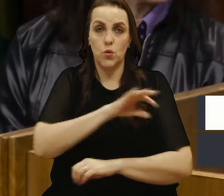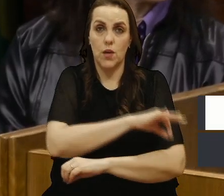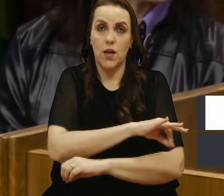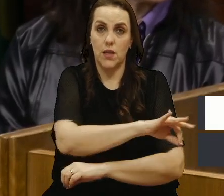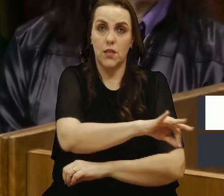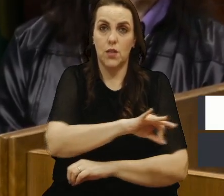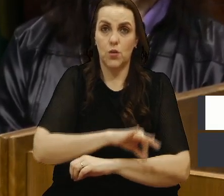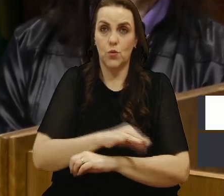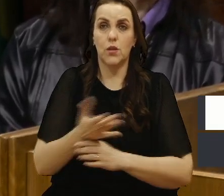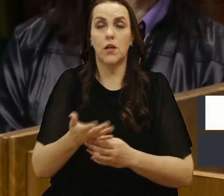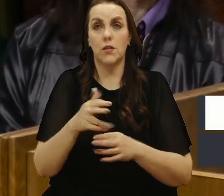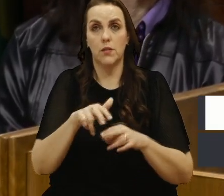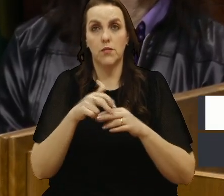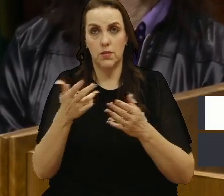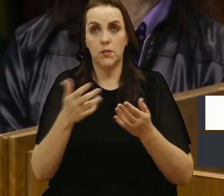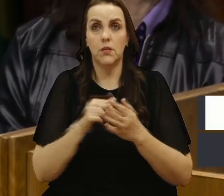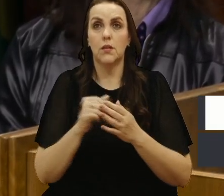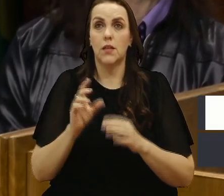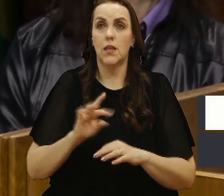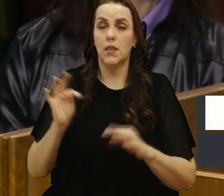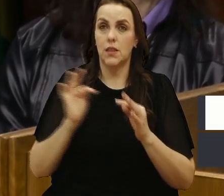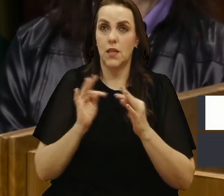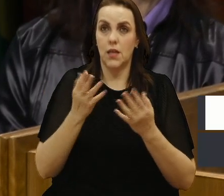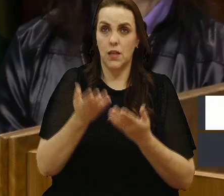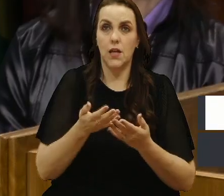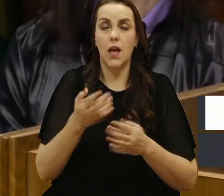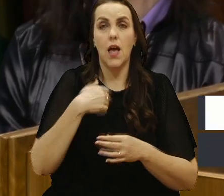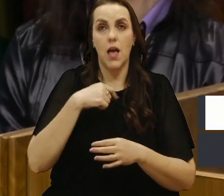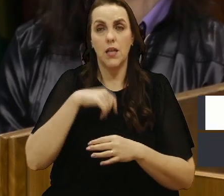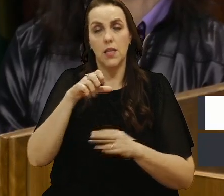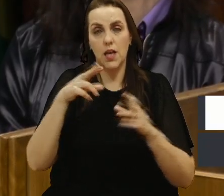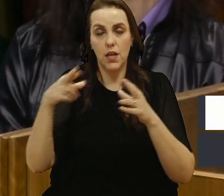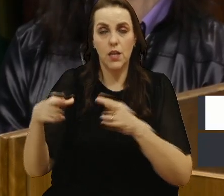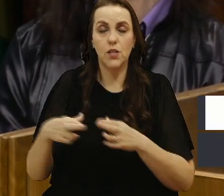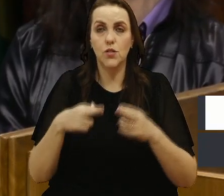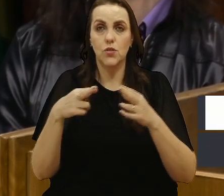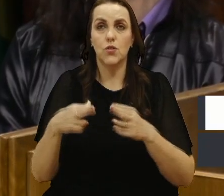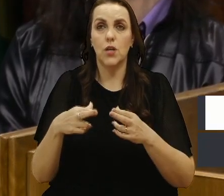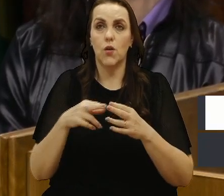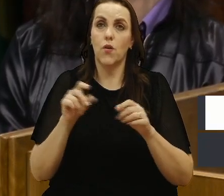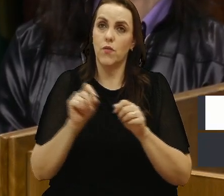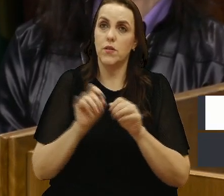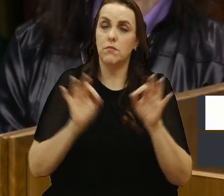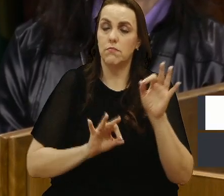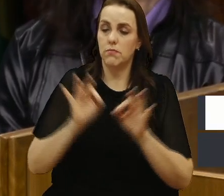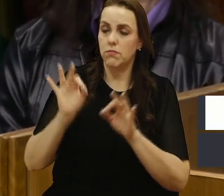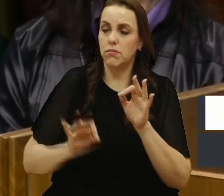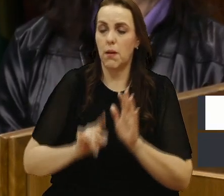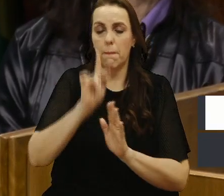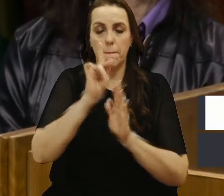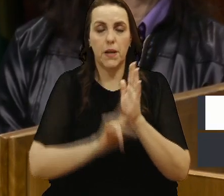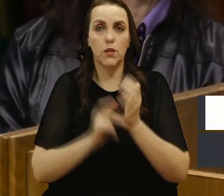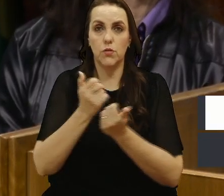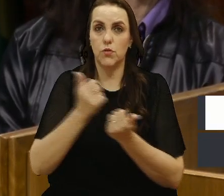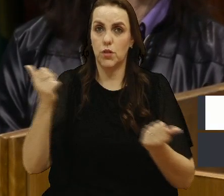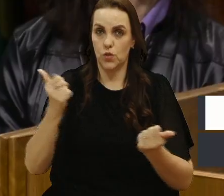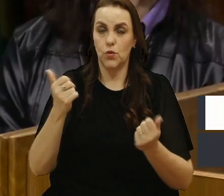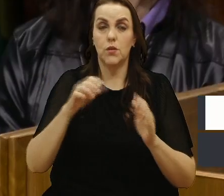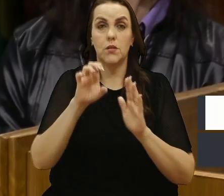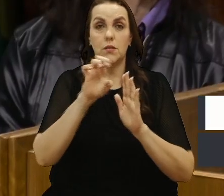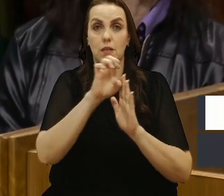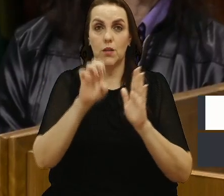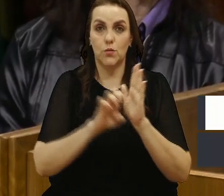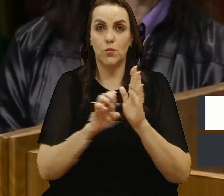foi fornecido para que os técnicos dos municípios da nossa região elaborassem planos diretores a partir do Estatuto da Cidade, que é uma lei